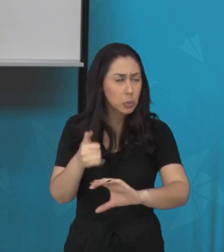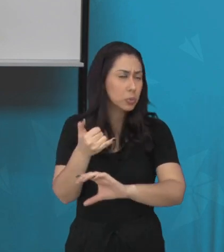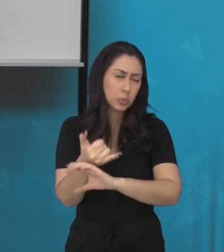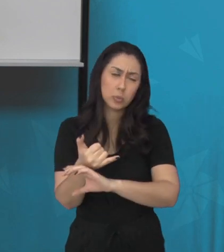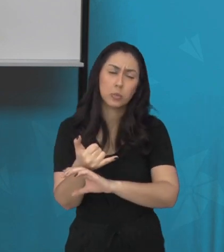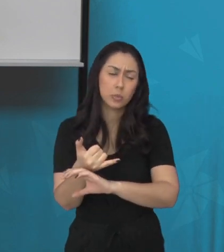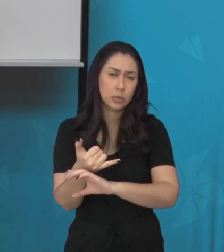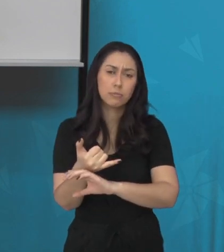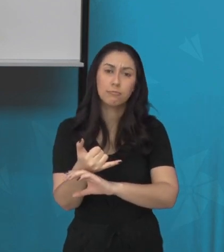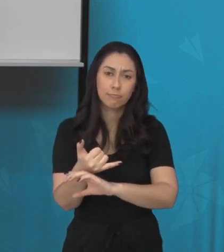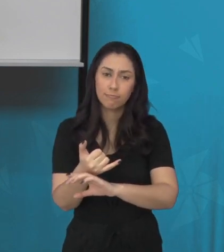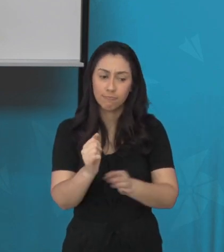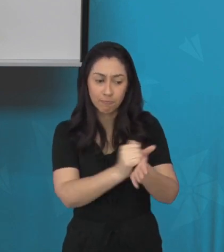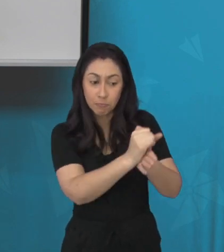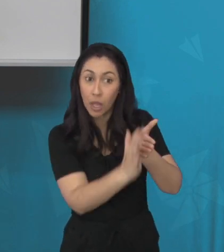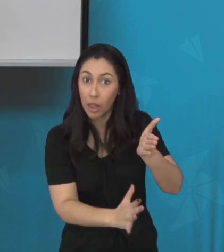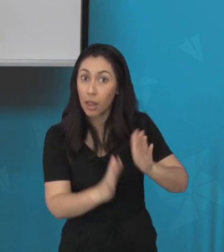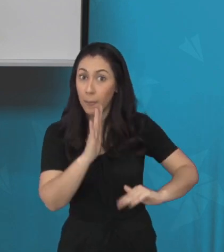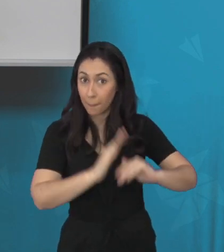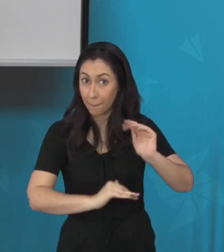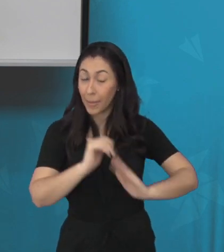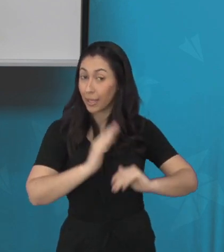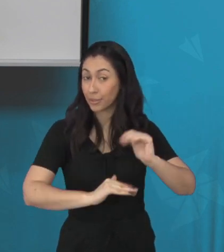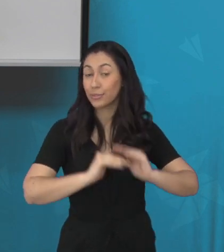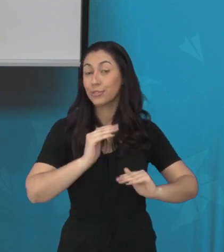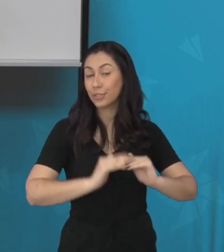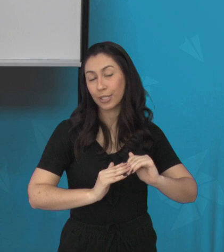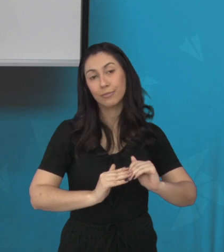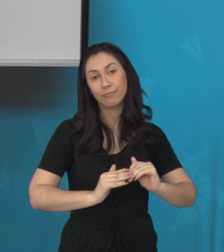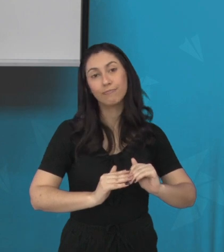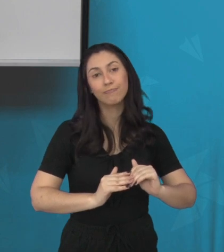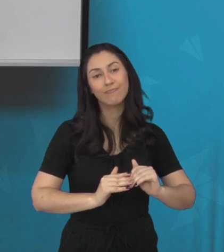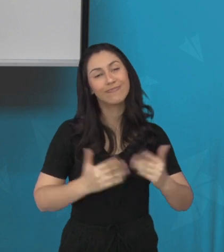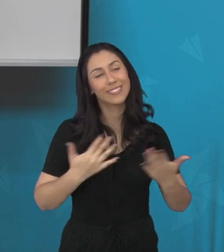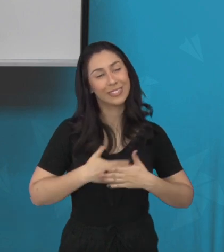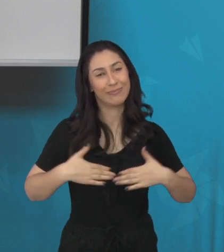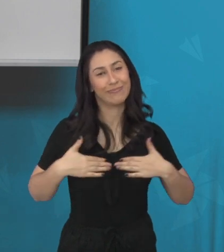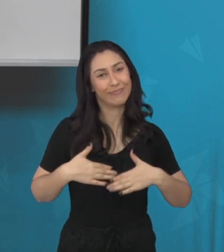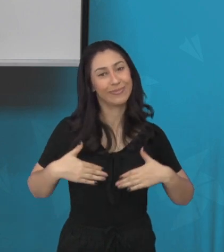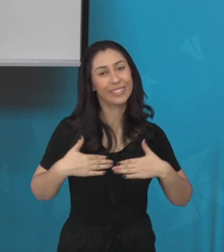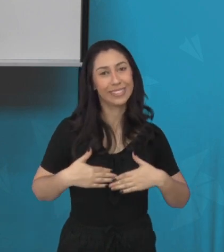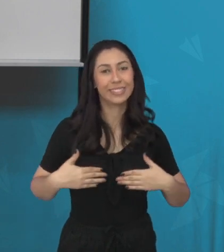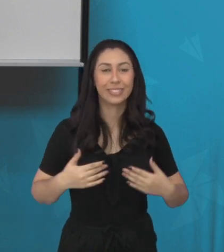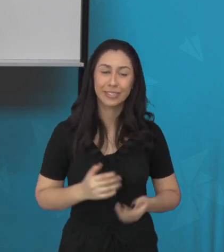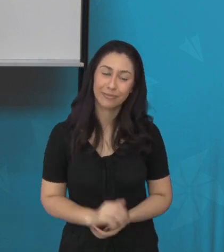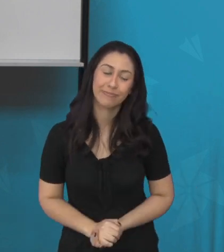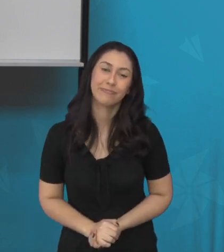se vocês quiserem, façam exercícios e tem sido um grande prazer.